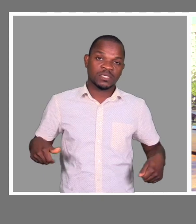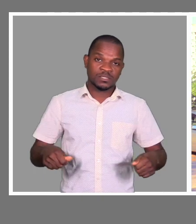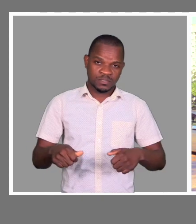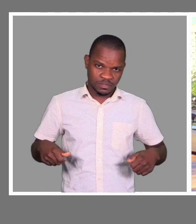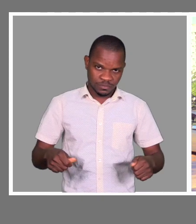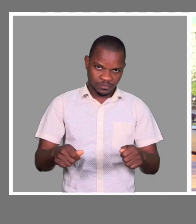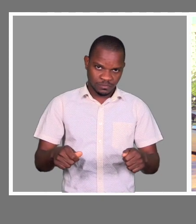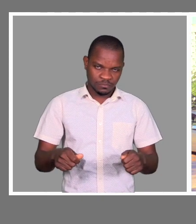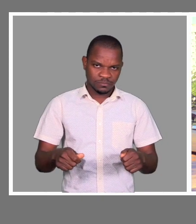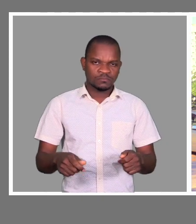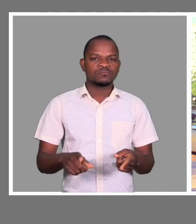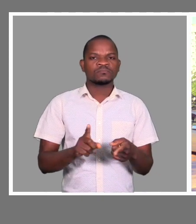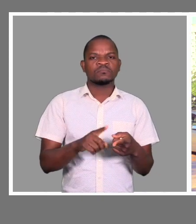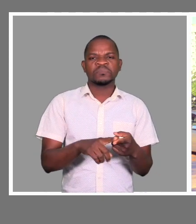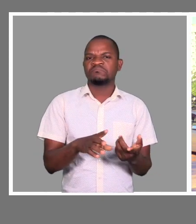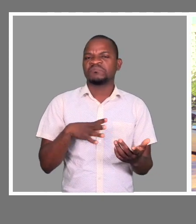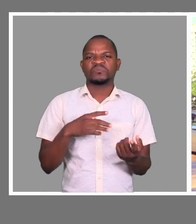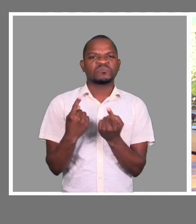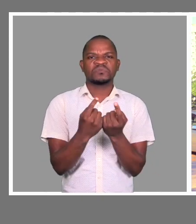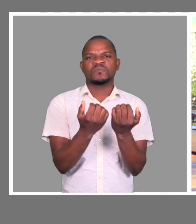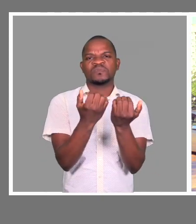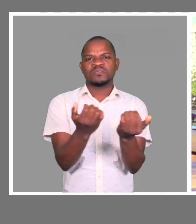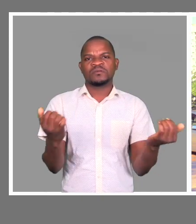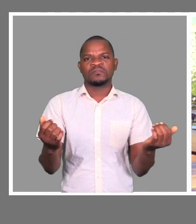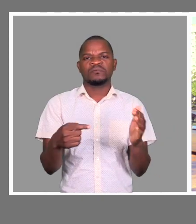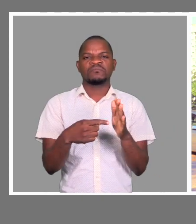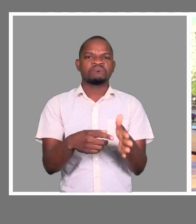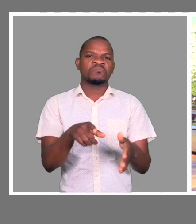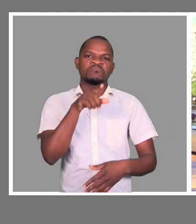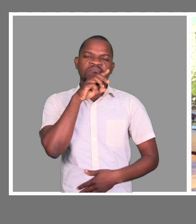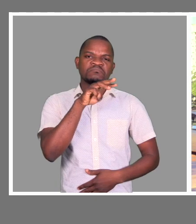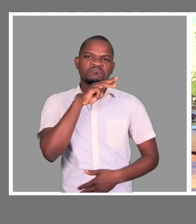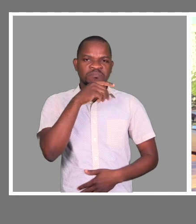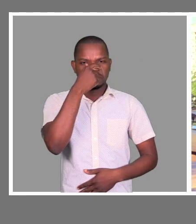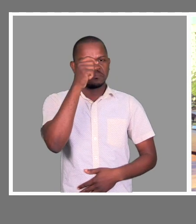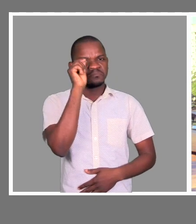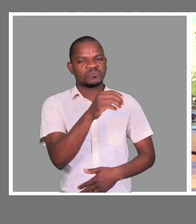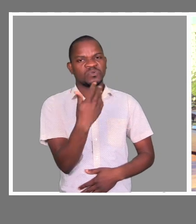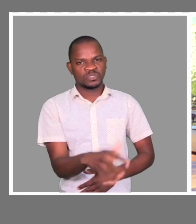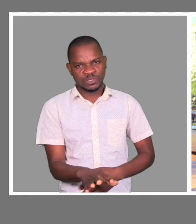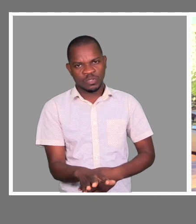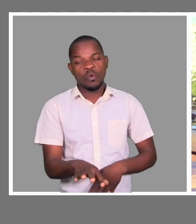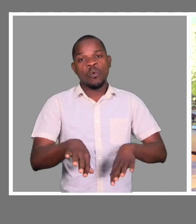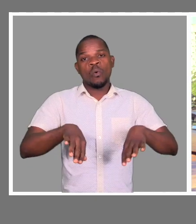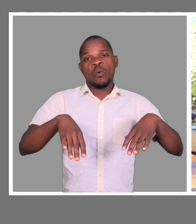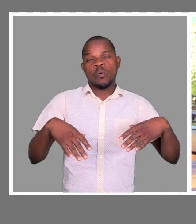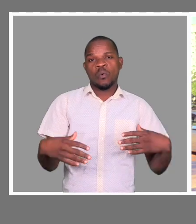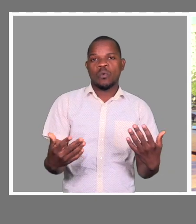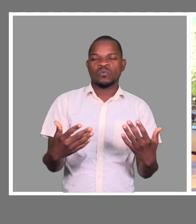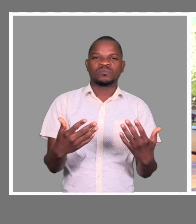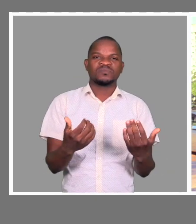São crianças que são abandonadas, crianças que já nascem doentes e que são abandonadas, enfim. Temos